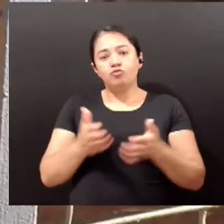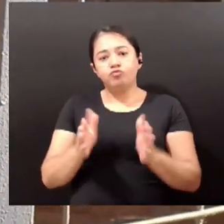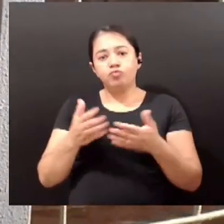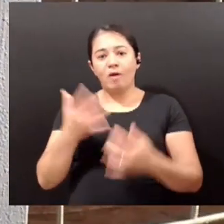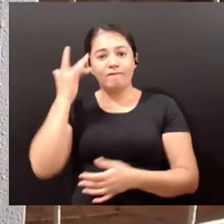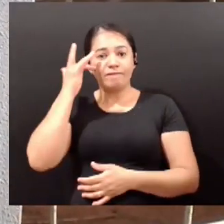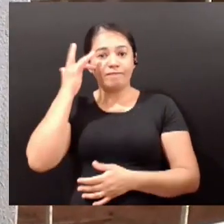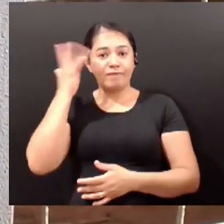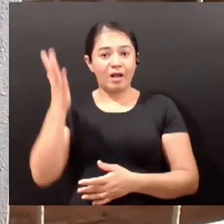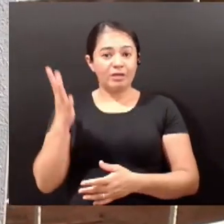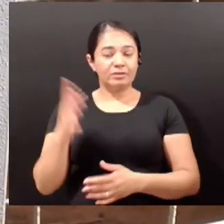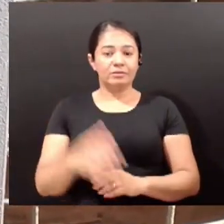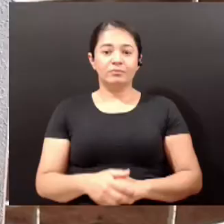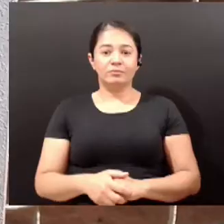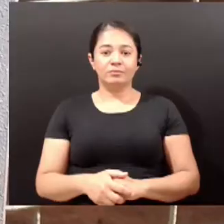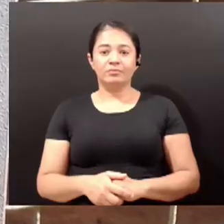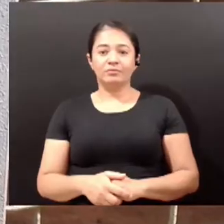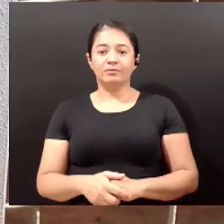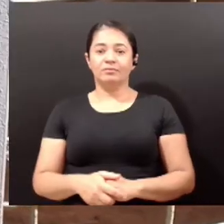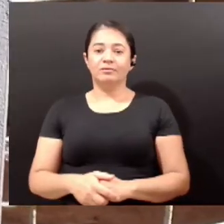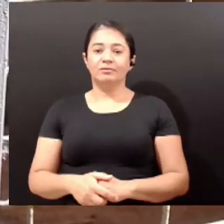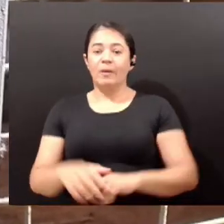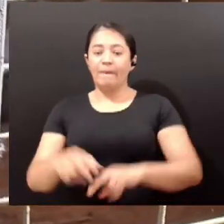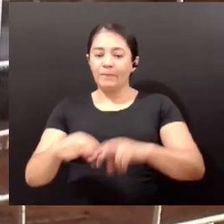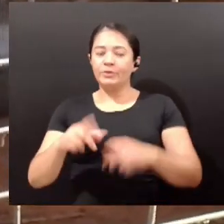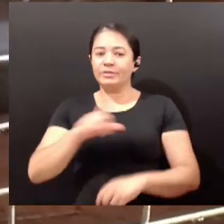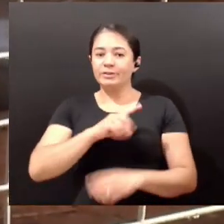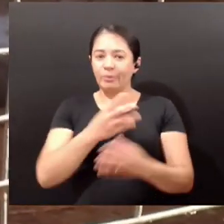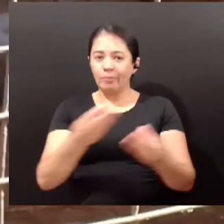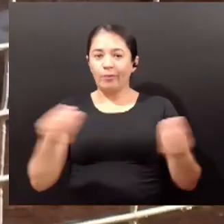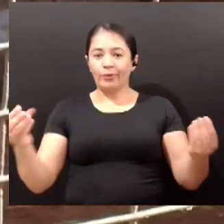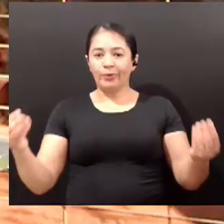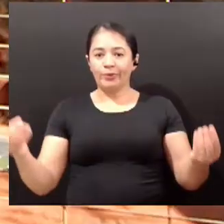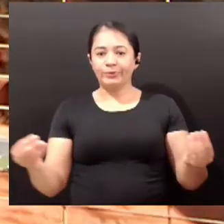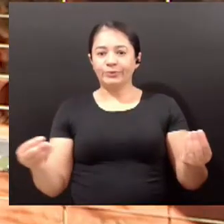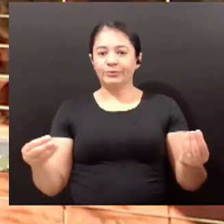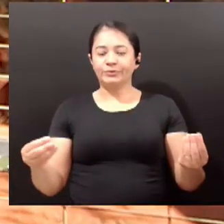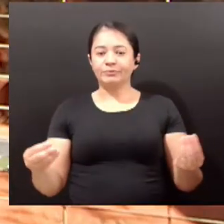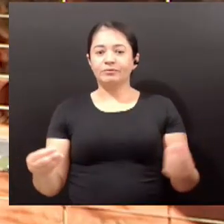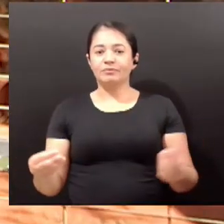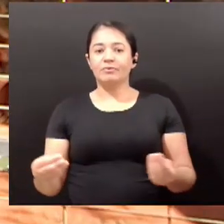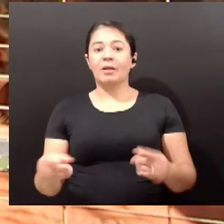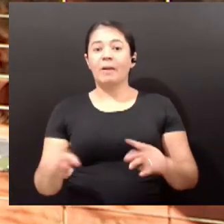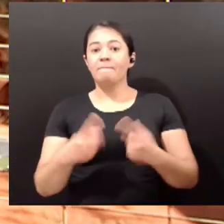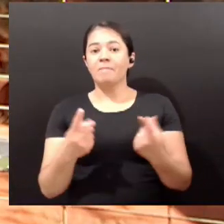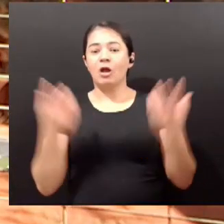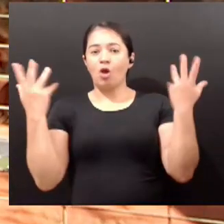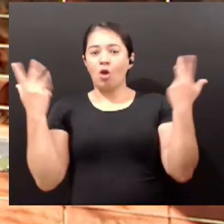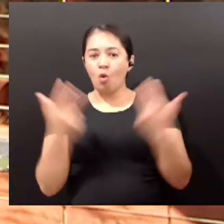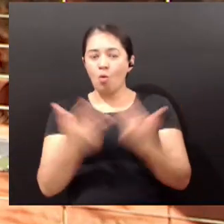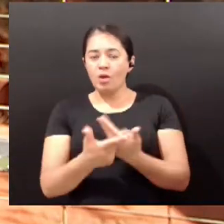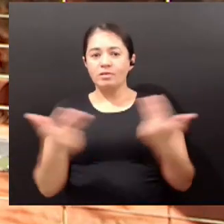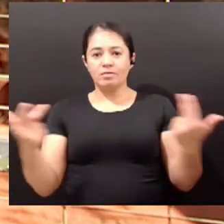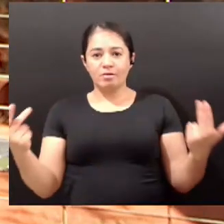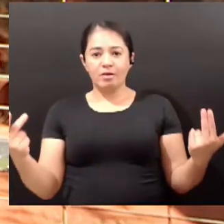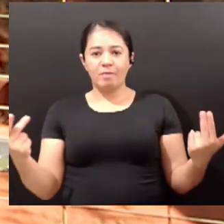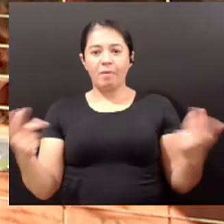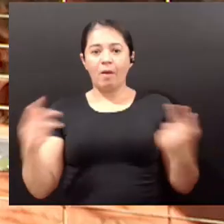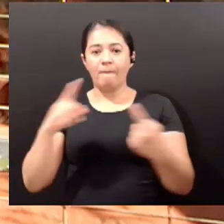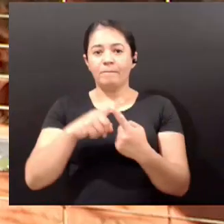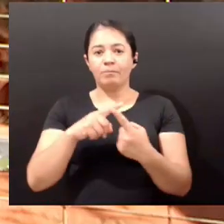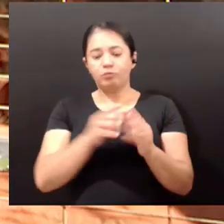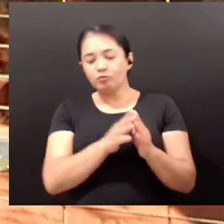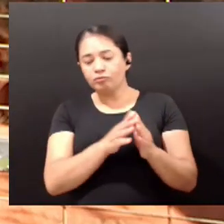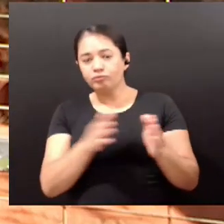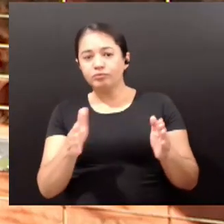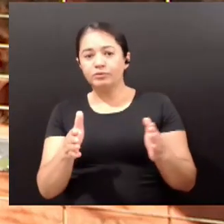tanto na redondeza. Como é bicho de topo de cadeia, seria predado. Tem